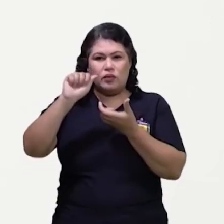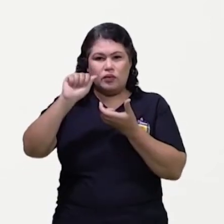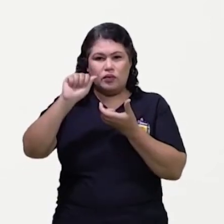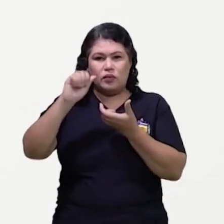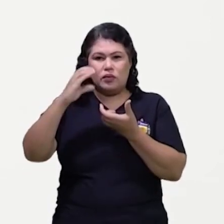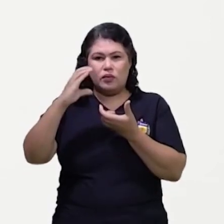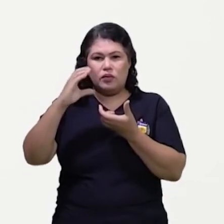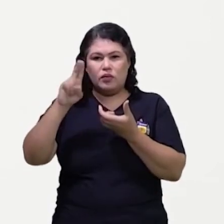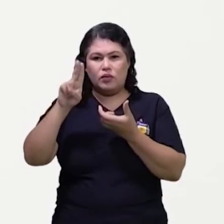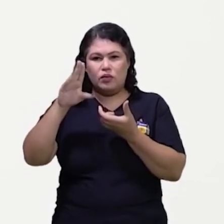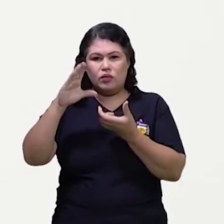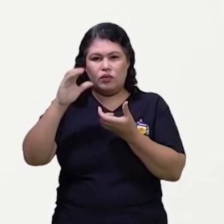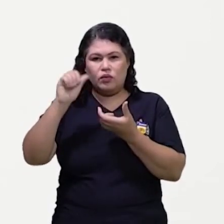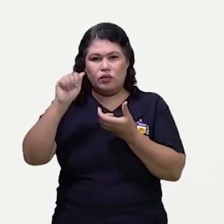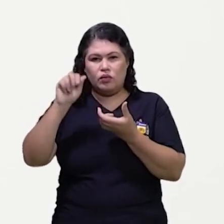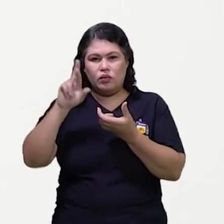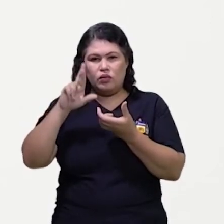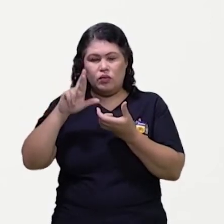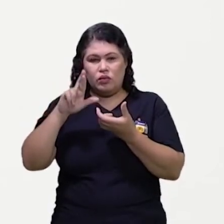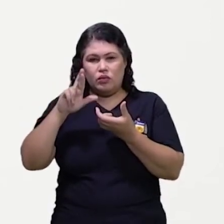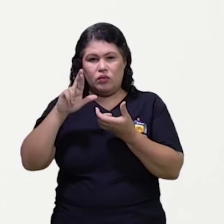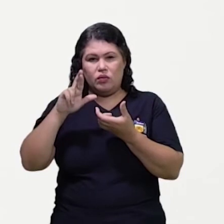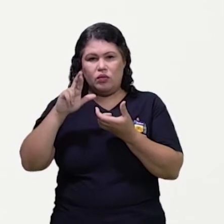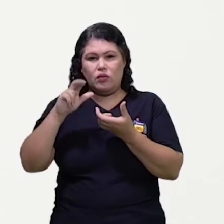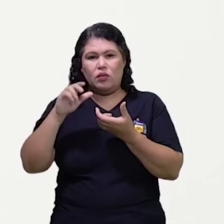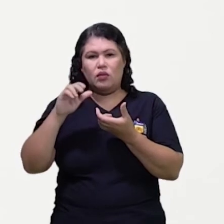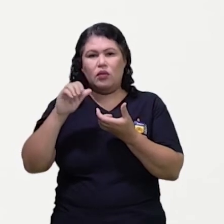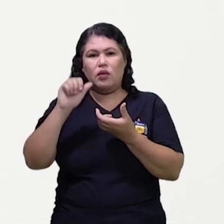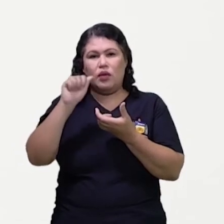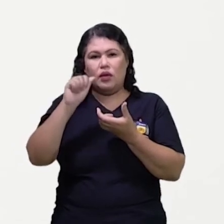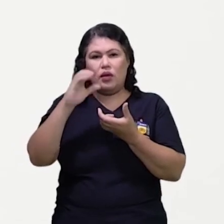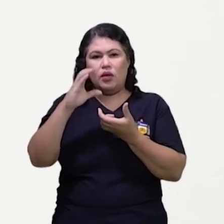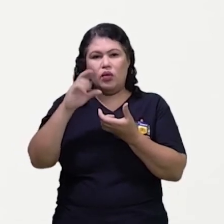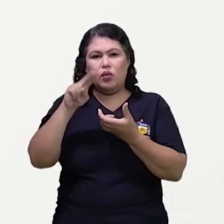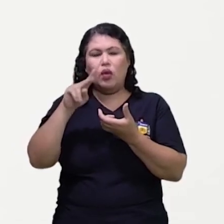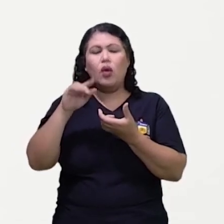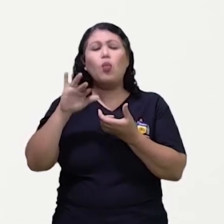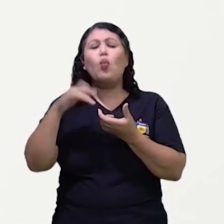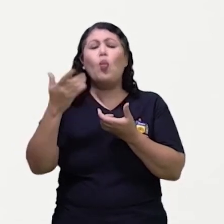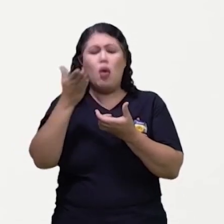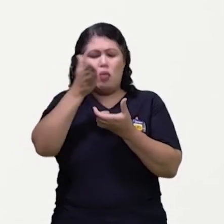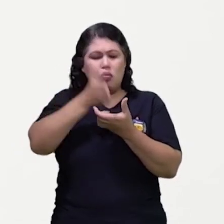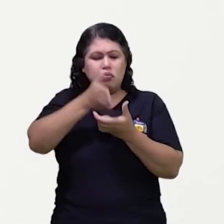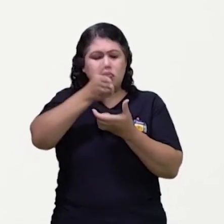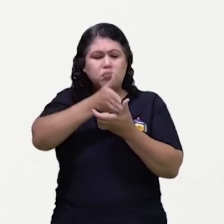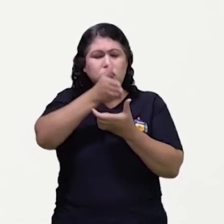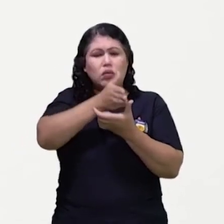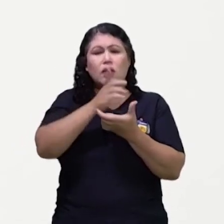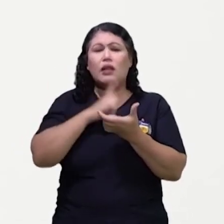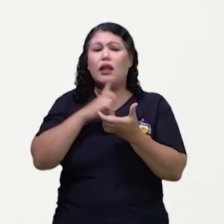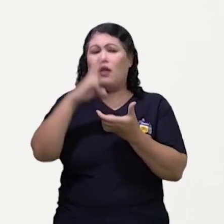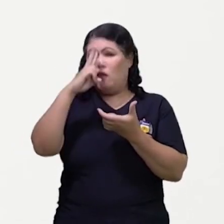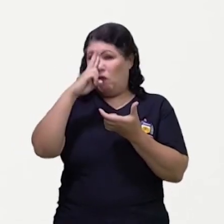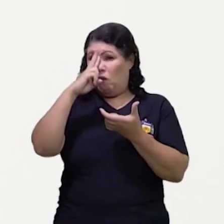açúcar. Ah, professora, eu falo açúcar? Vocês falam açúcar? ou vocês falam